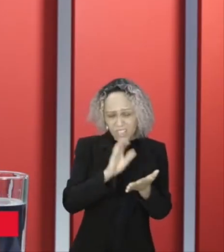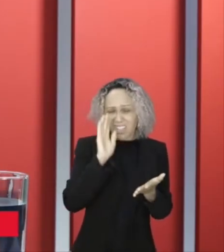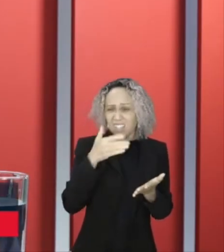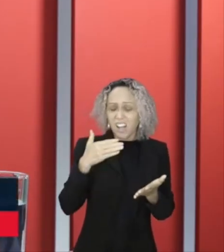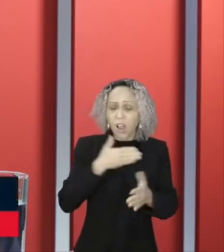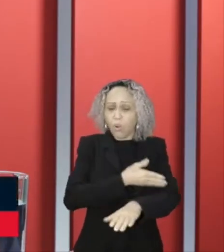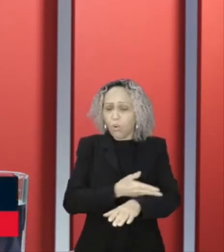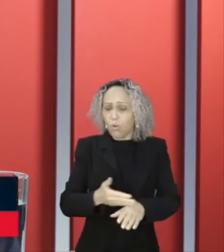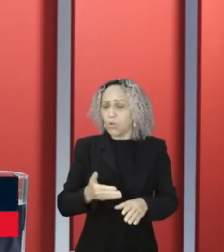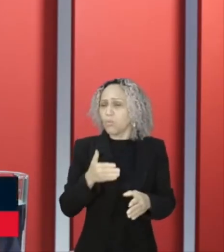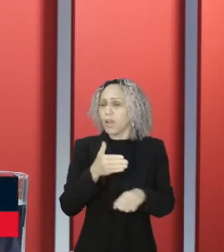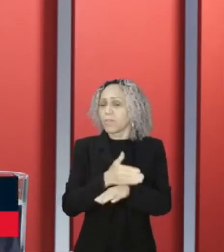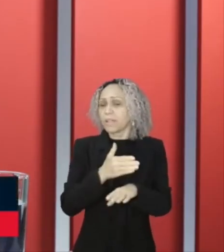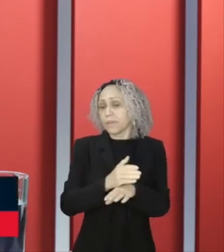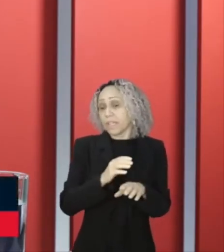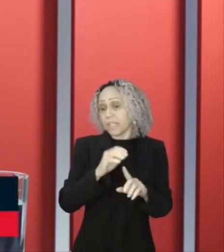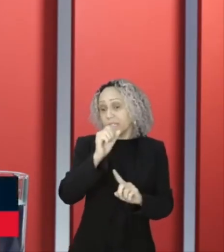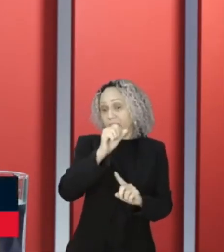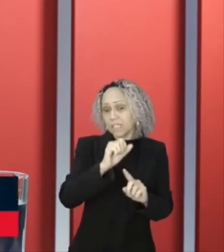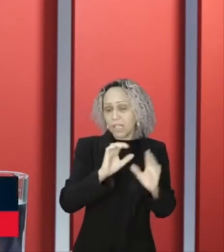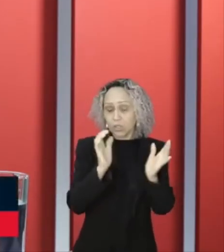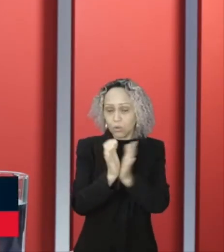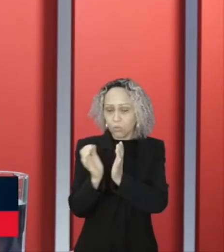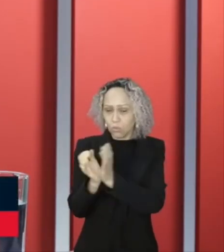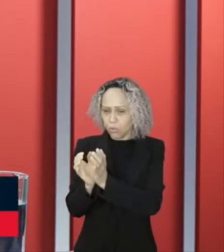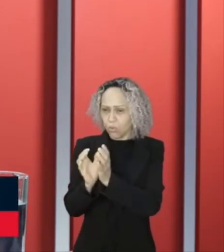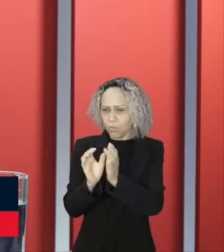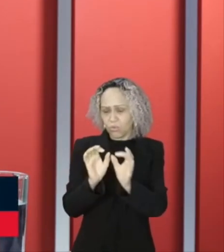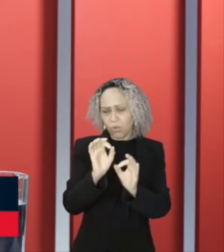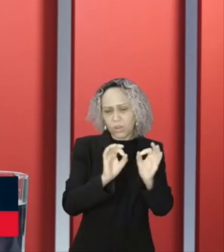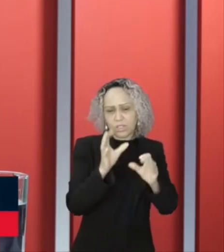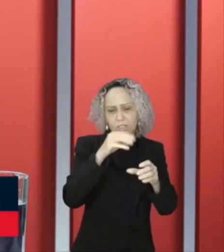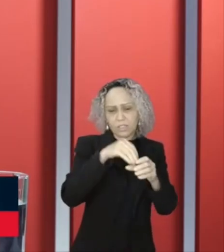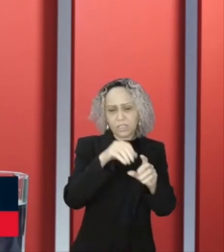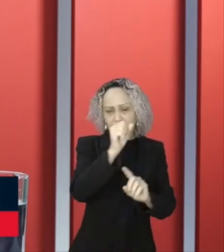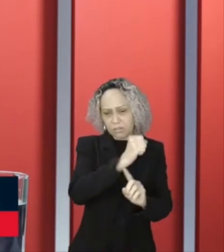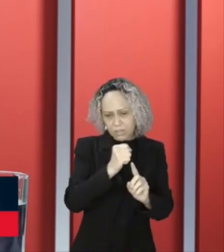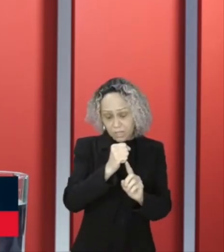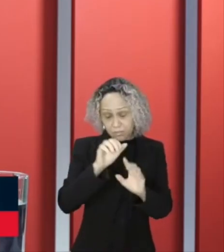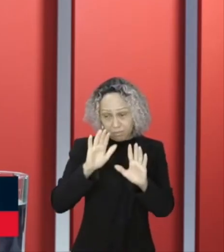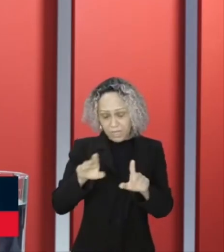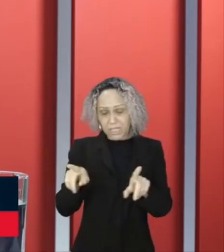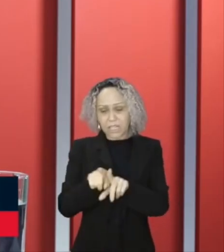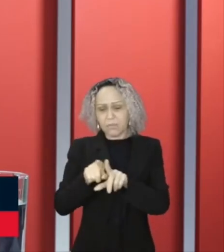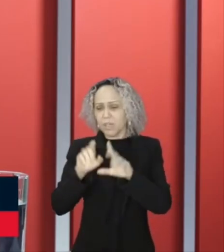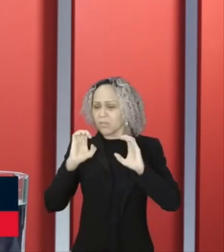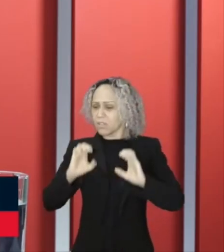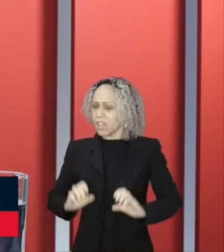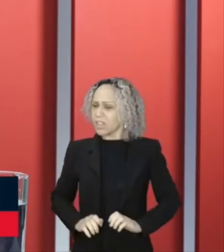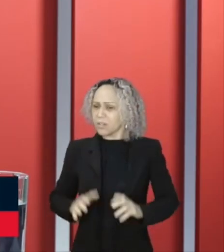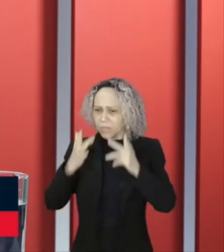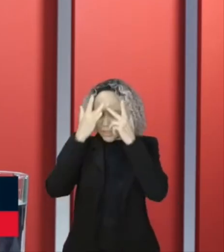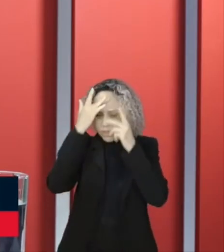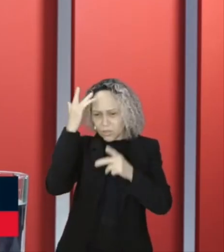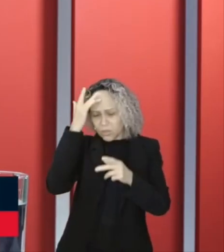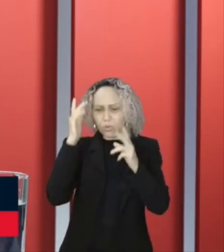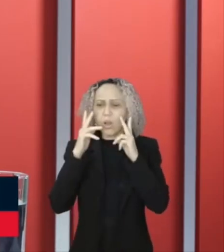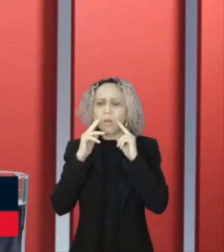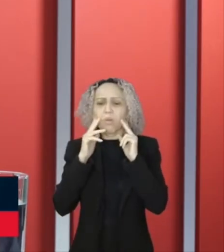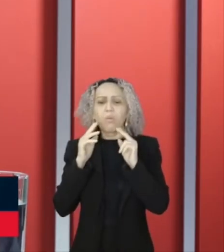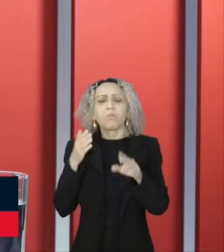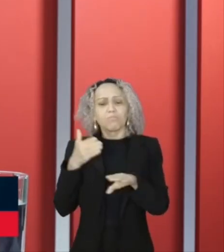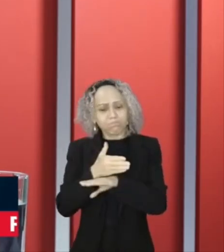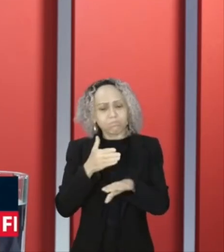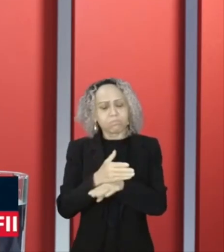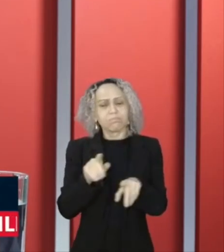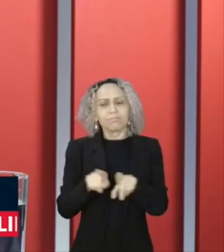mais organizada, mas também buscando a participação cidadã. Então, nós tivemos nesse PPA 3 grandes